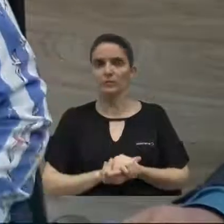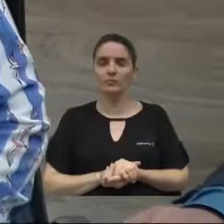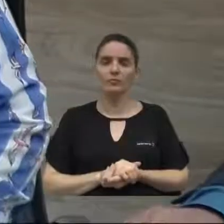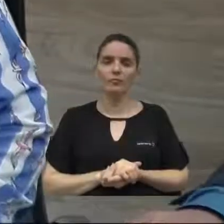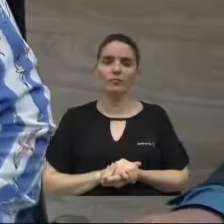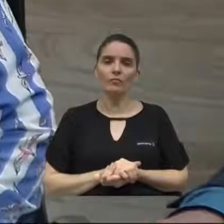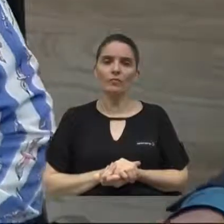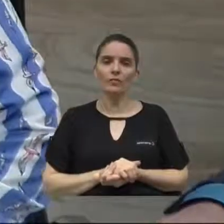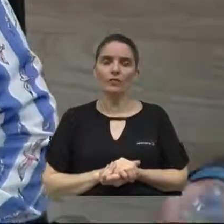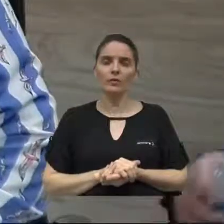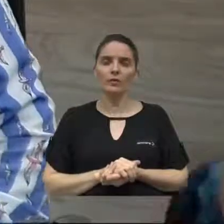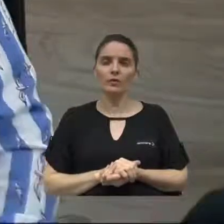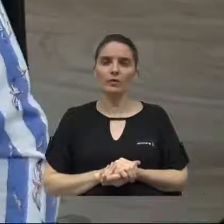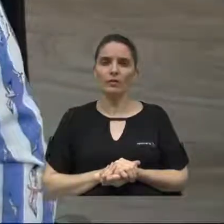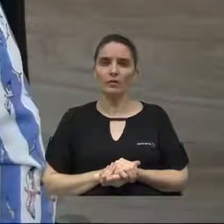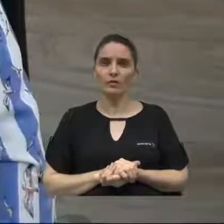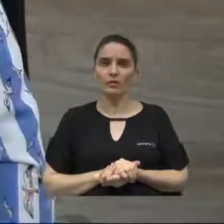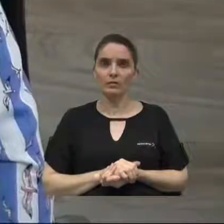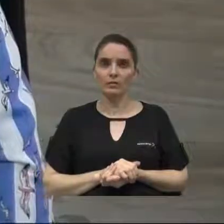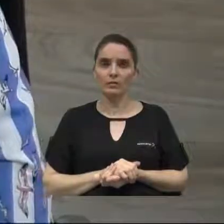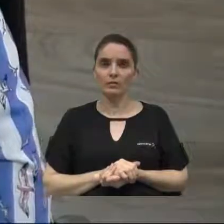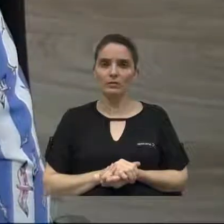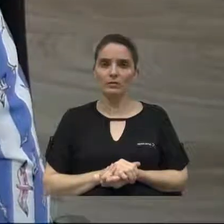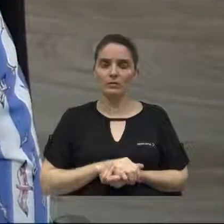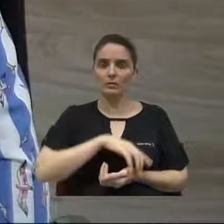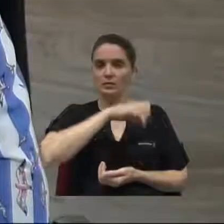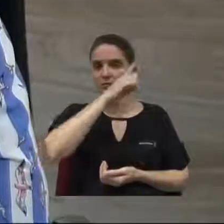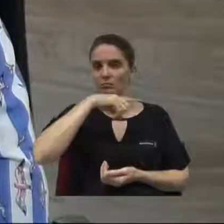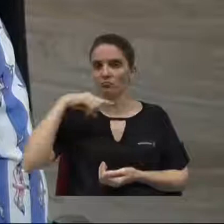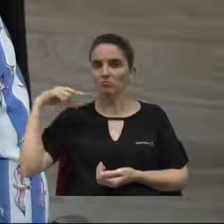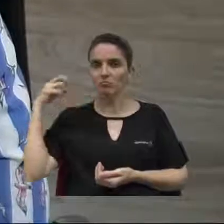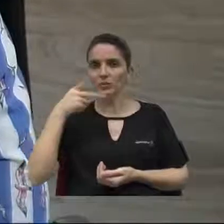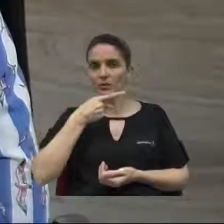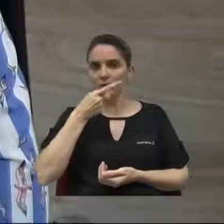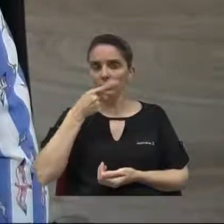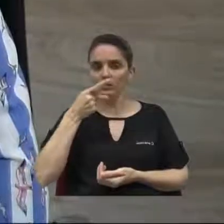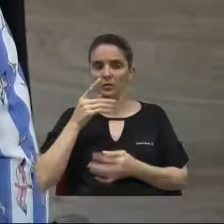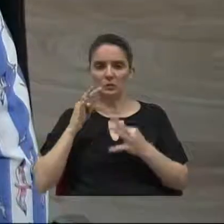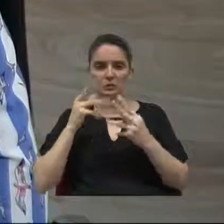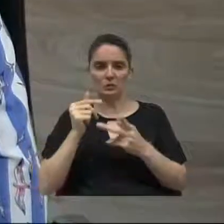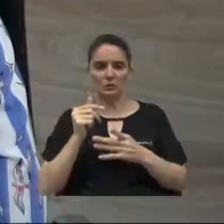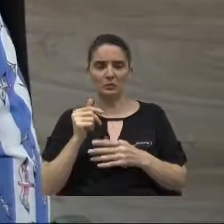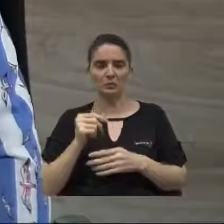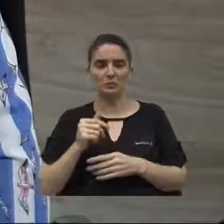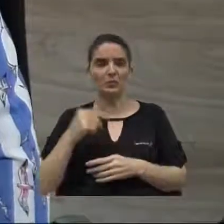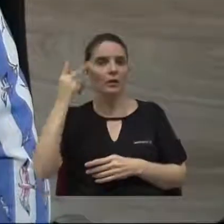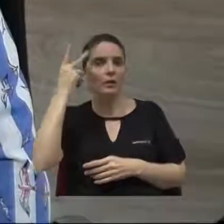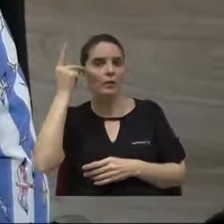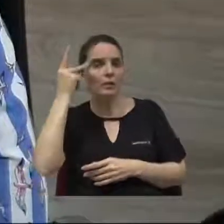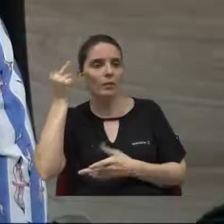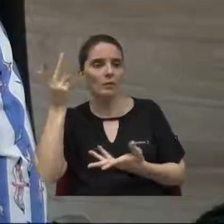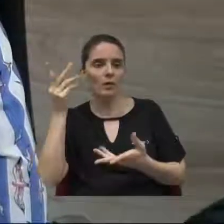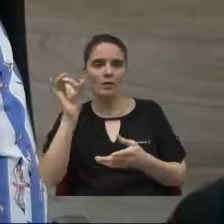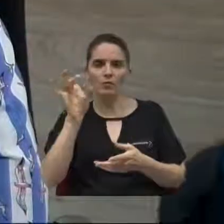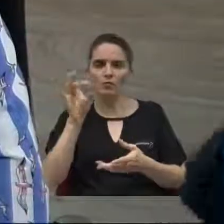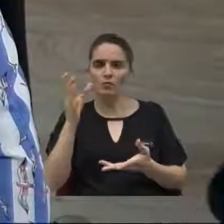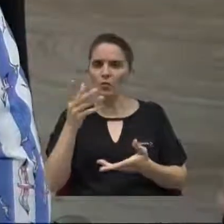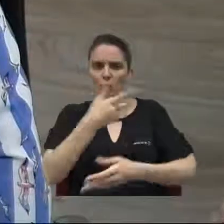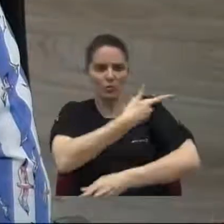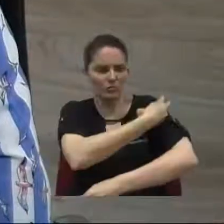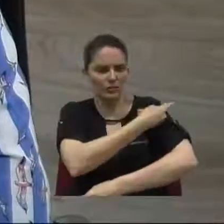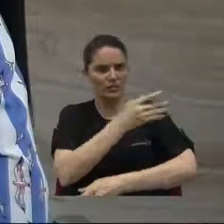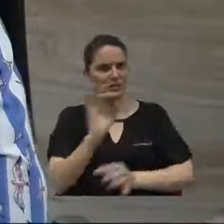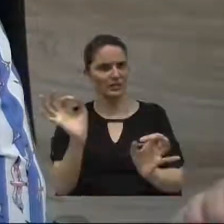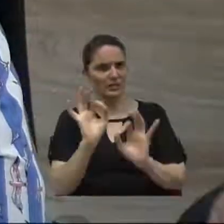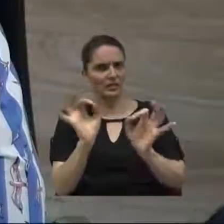tendência que eu, né, grosseiramente chamo de natureba, né, do deixa de dar